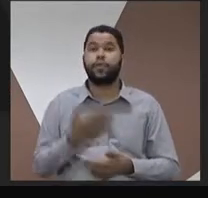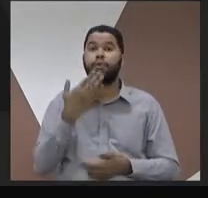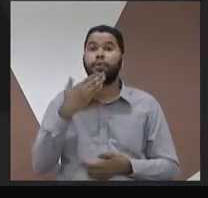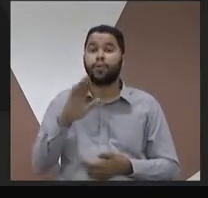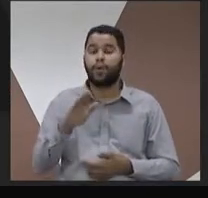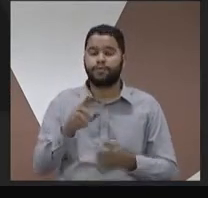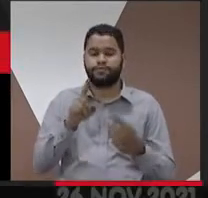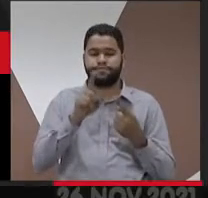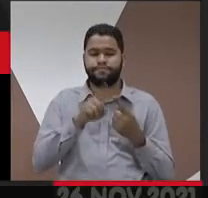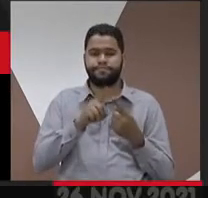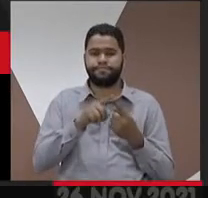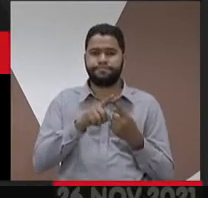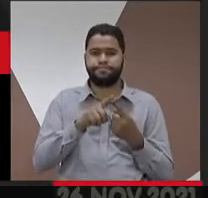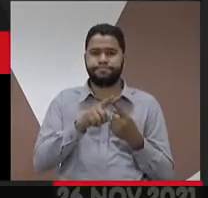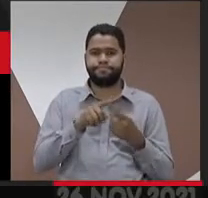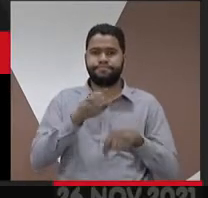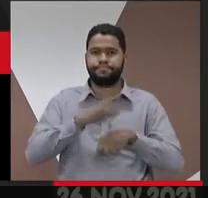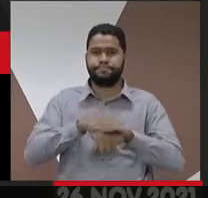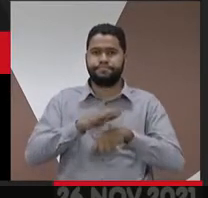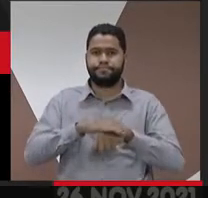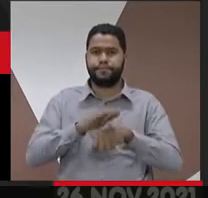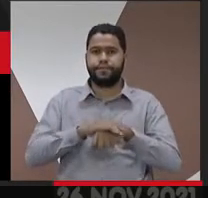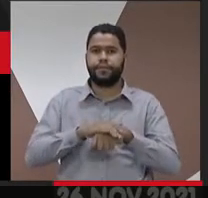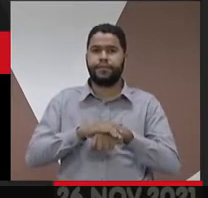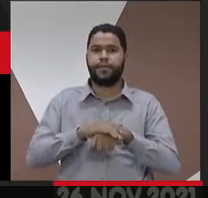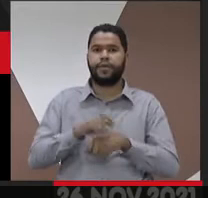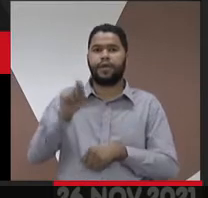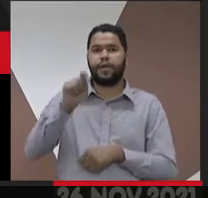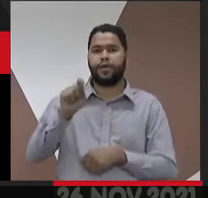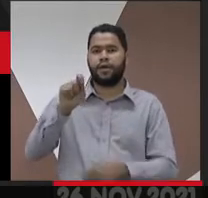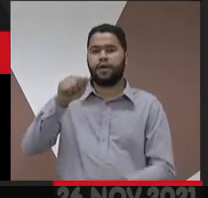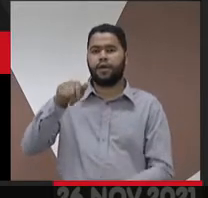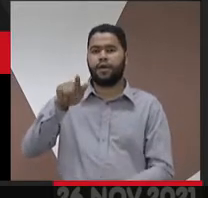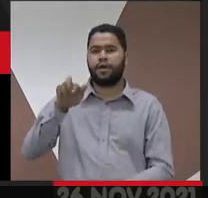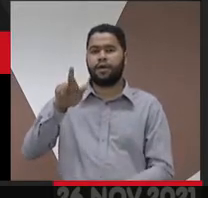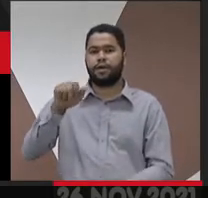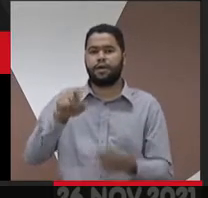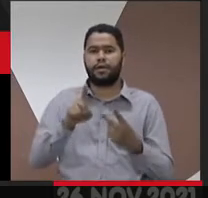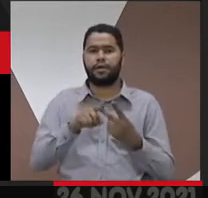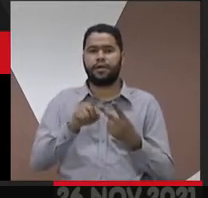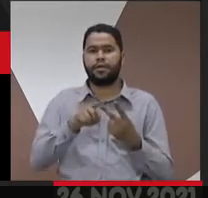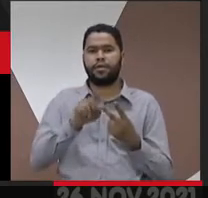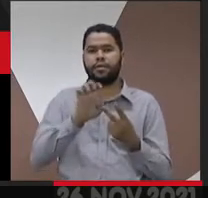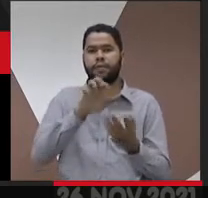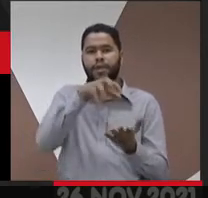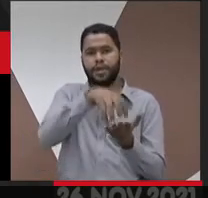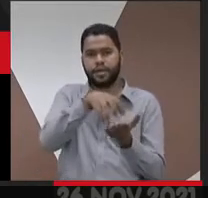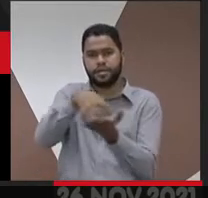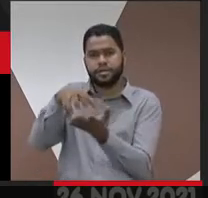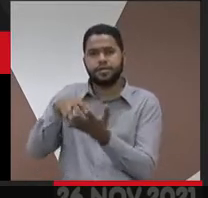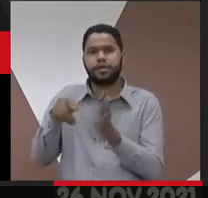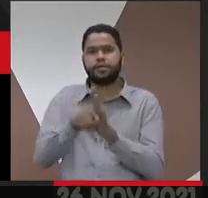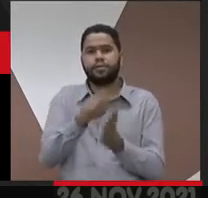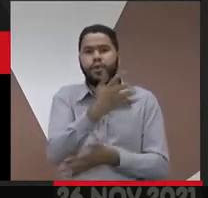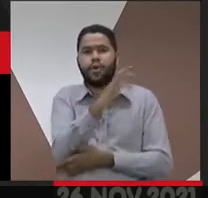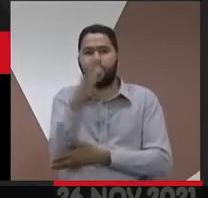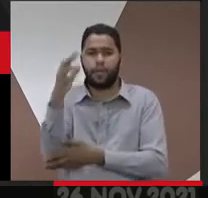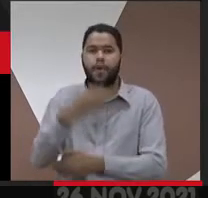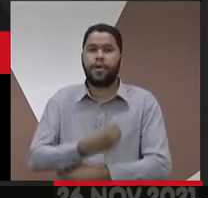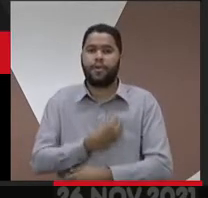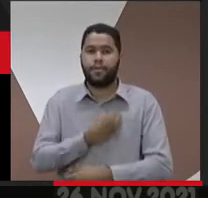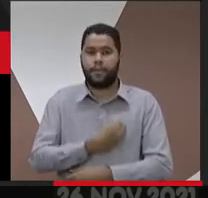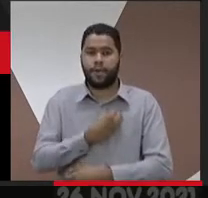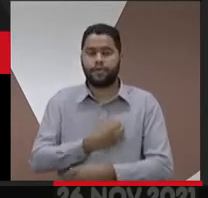A demanda que veio da Associação da AMDA e de algumas entidades ambientais, que era para que se